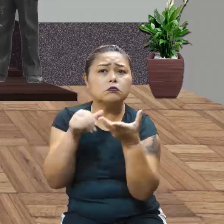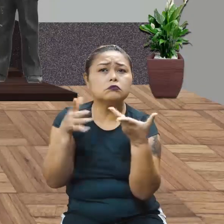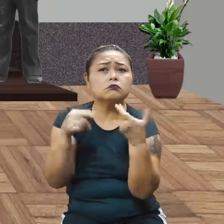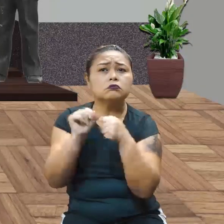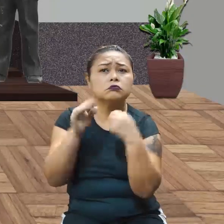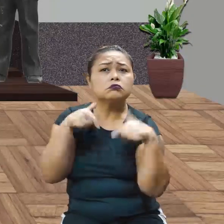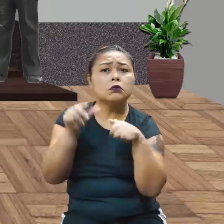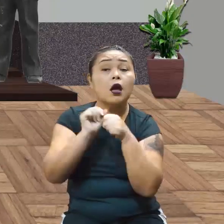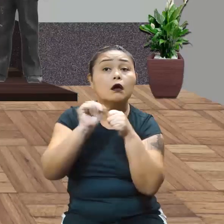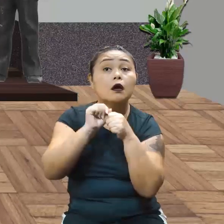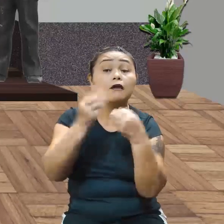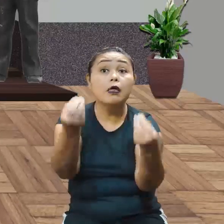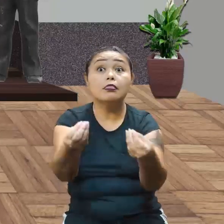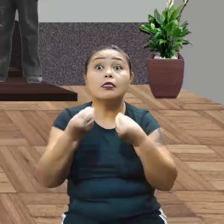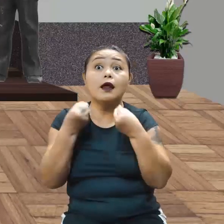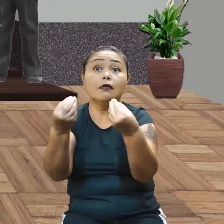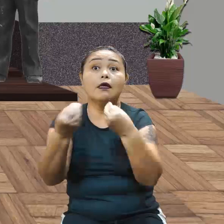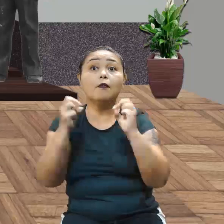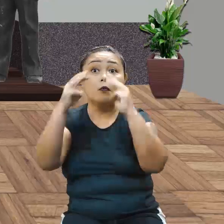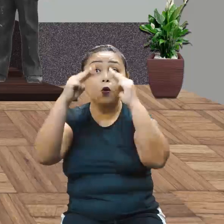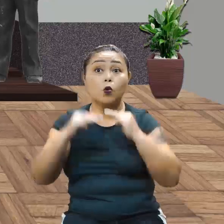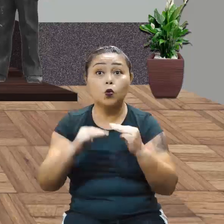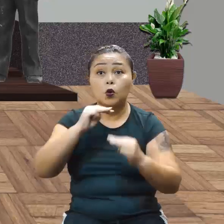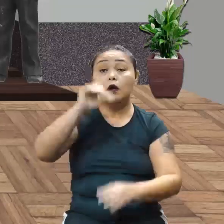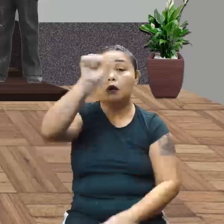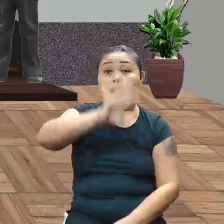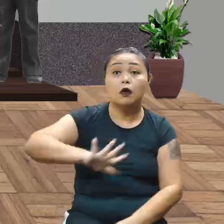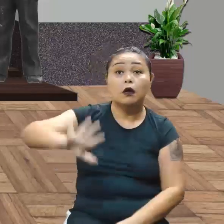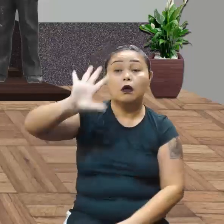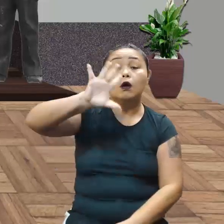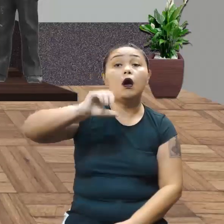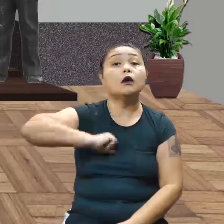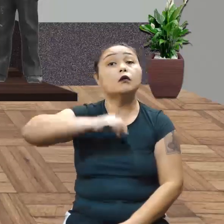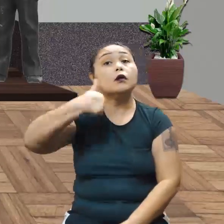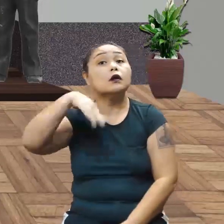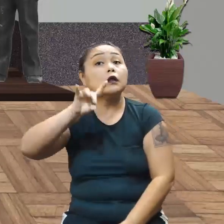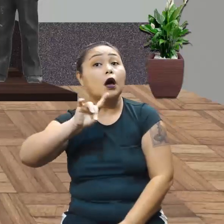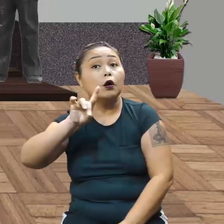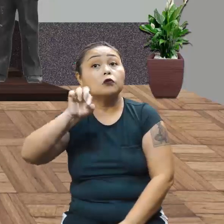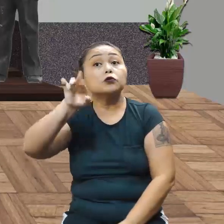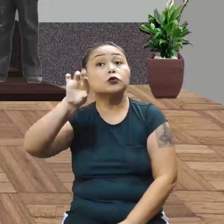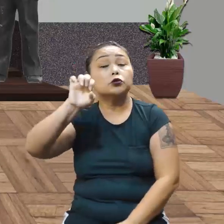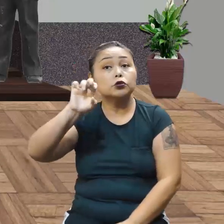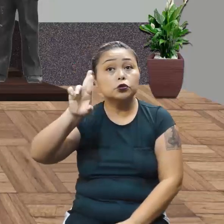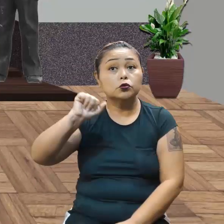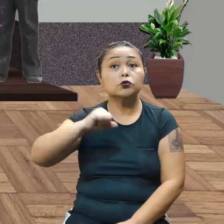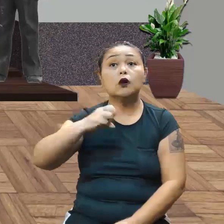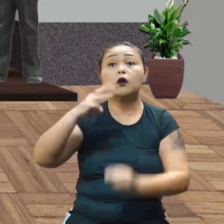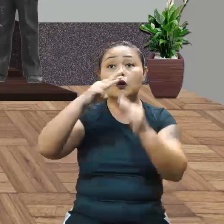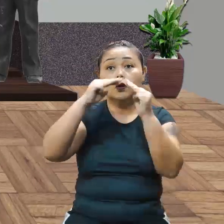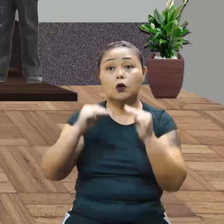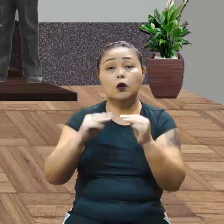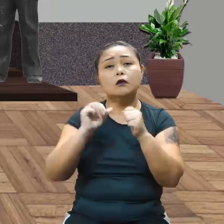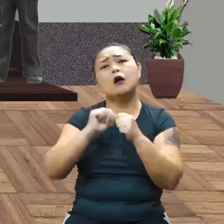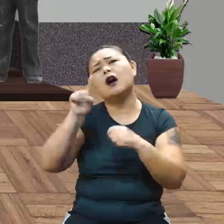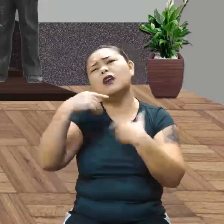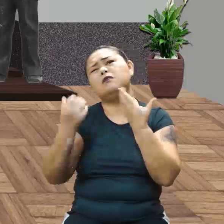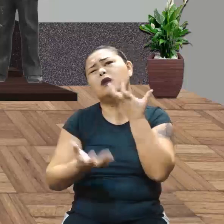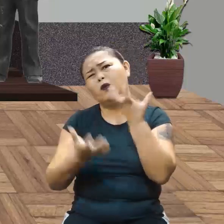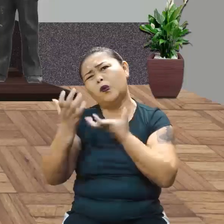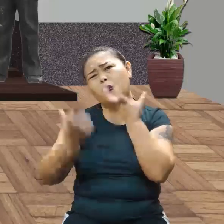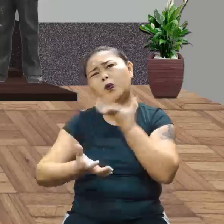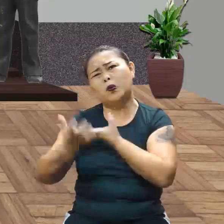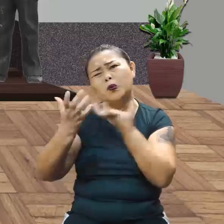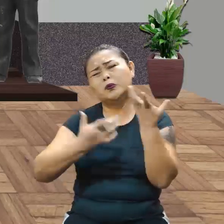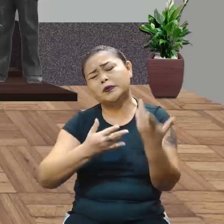documentos para o Museu Nacional. Inclusive, Roquete Pinto, que era diretor do Museu Nacional, Museu Nacional, aquele que pegou